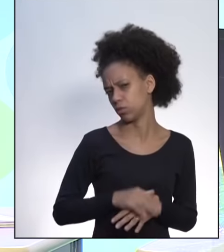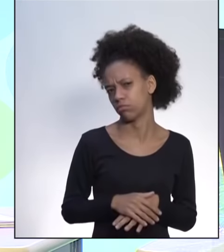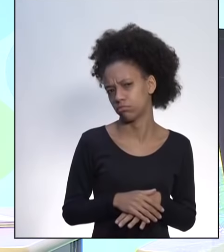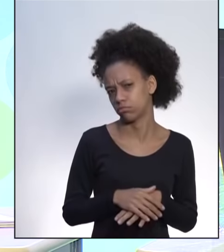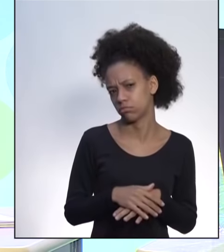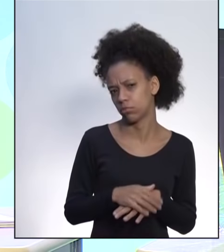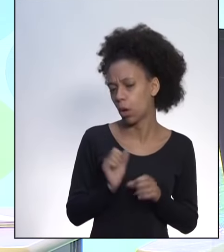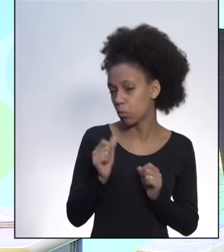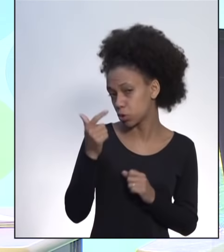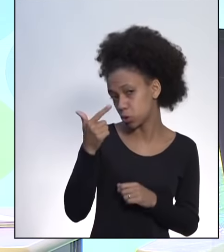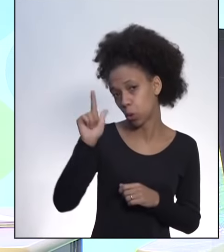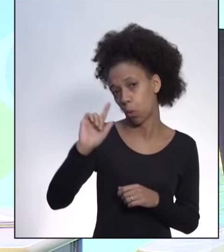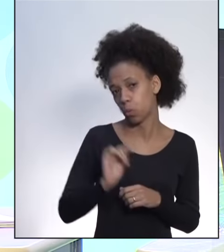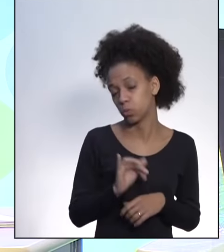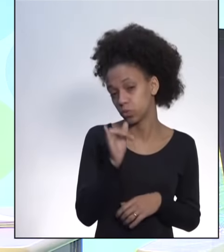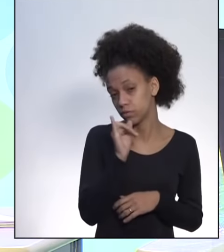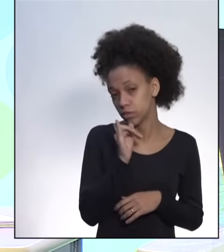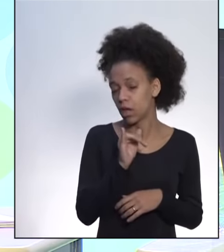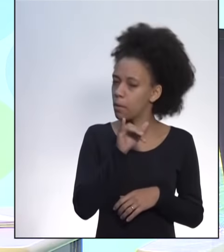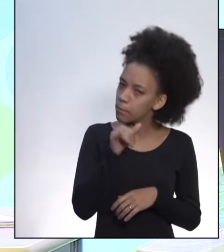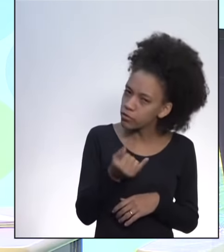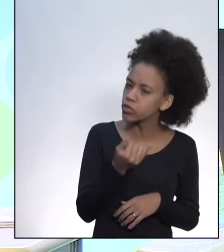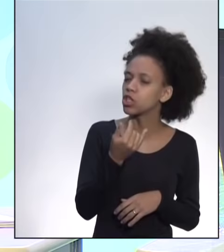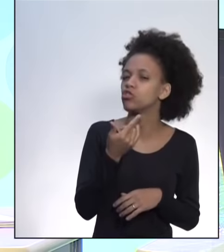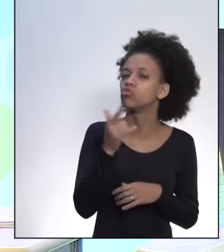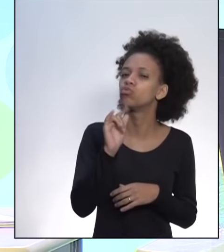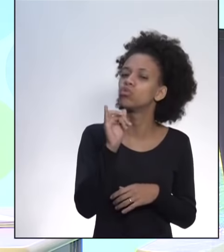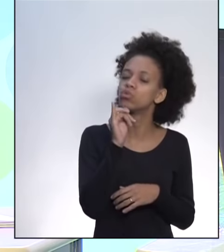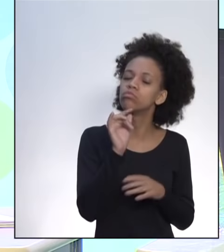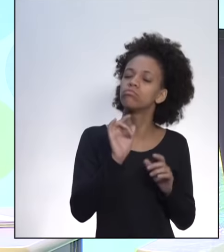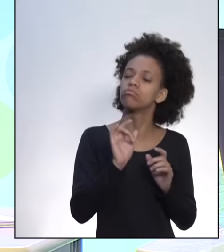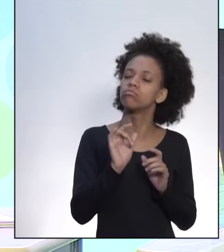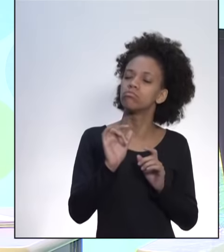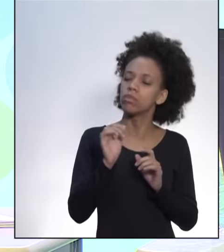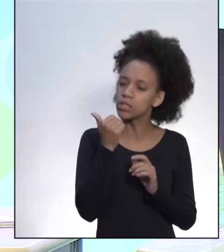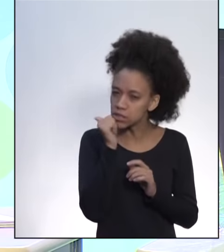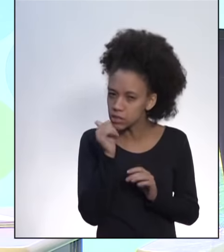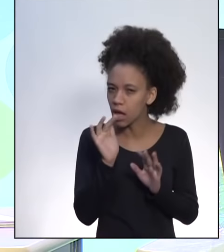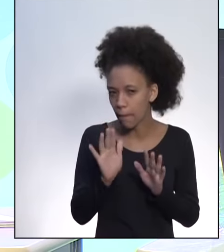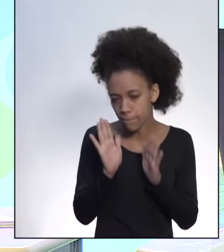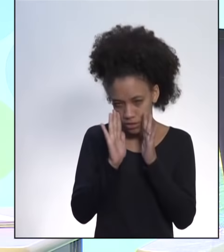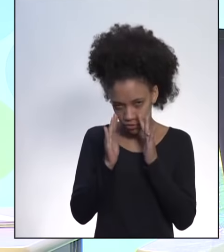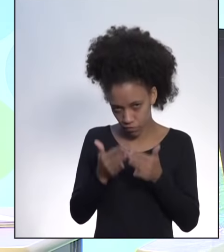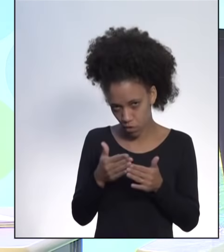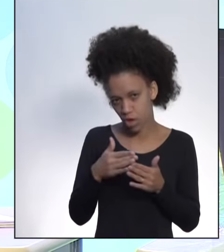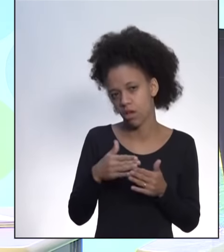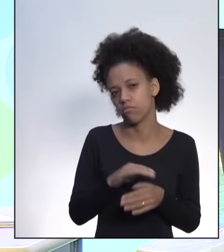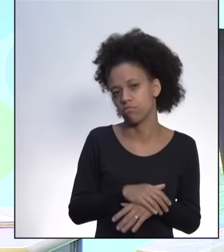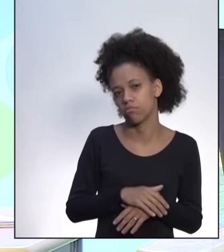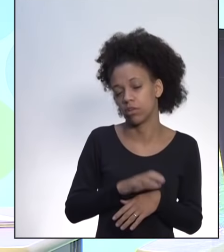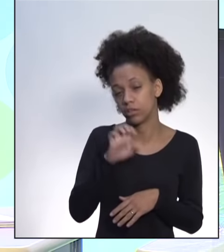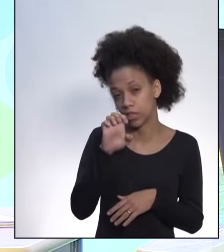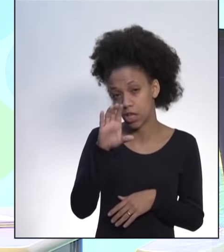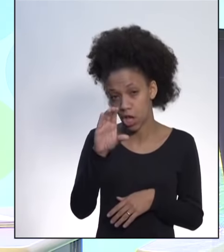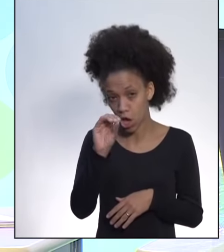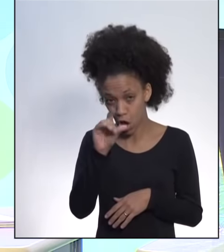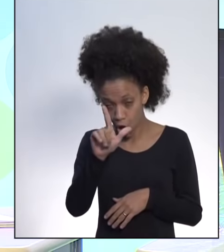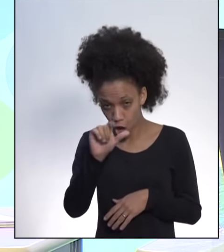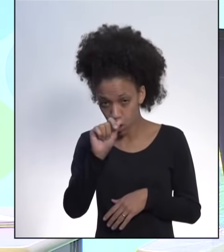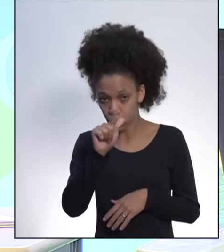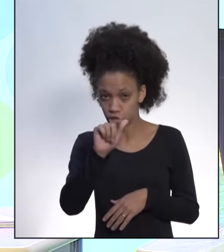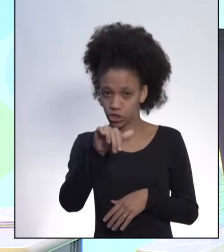poderia ter a aproveitar a exemplo de um outro cientista mas a gente vai focar no momento no recordes